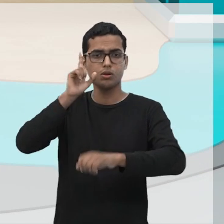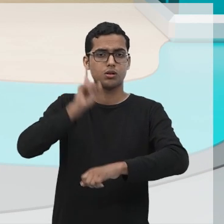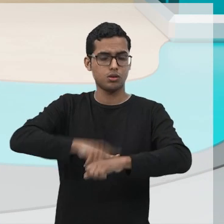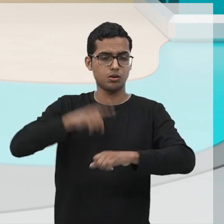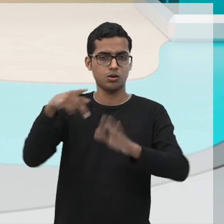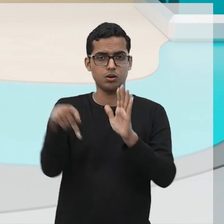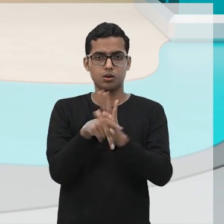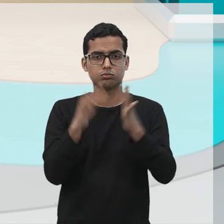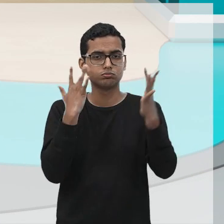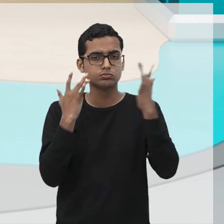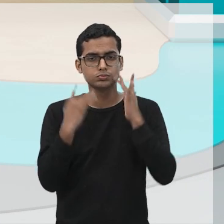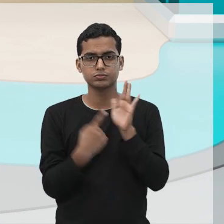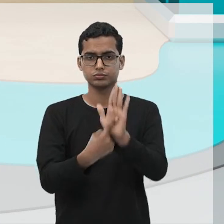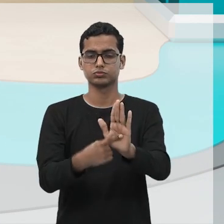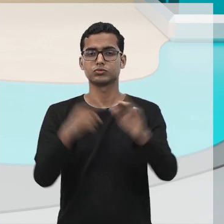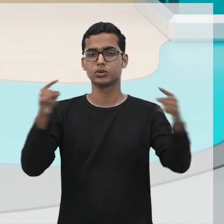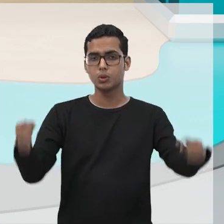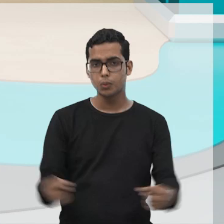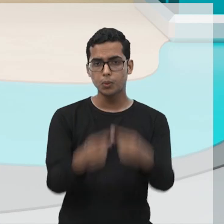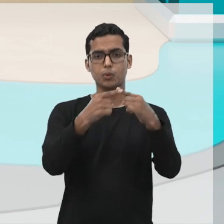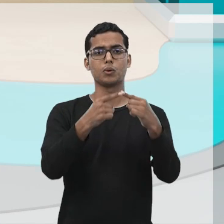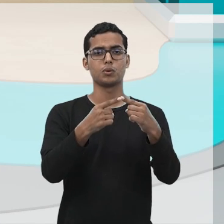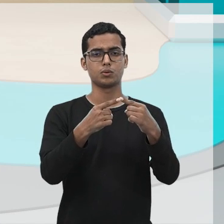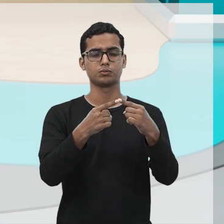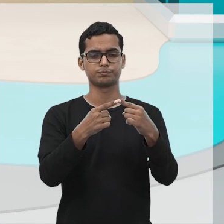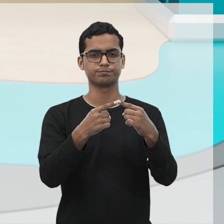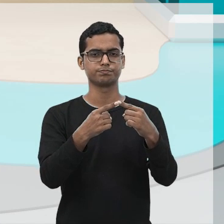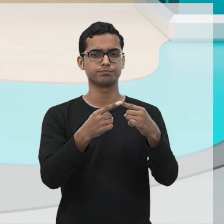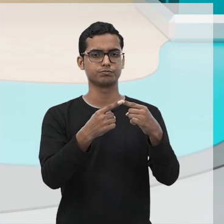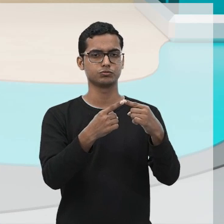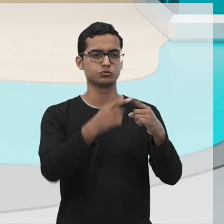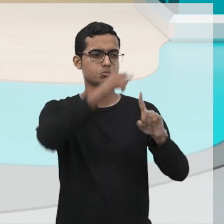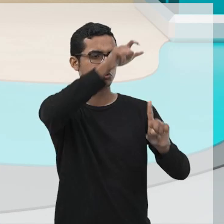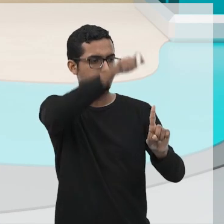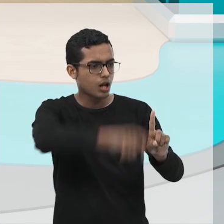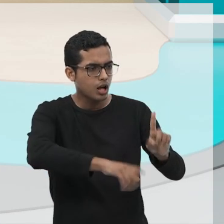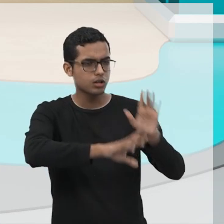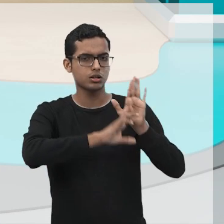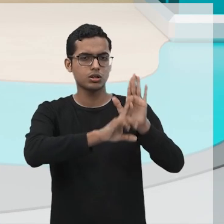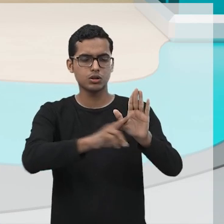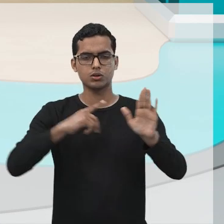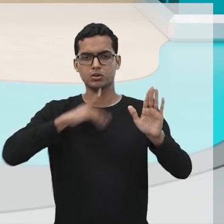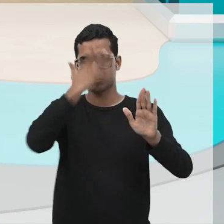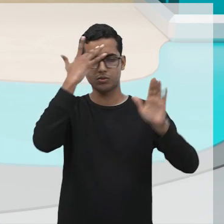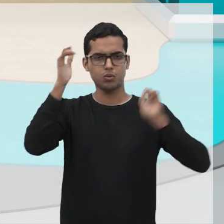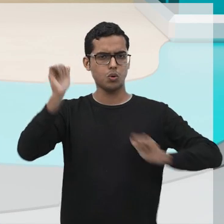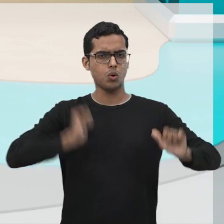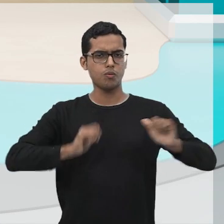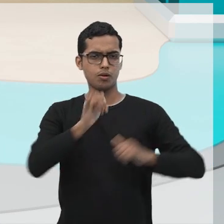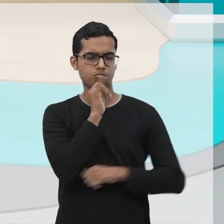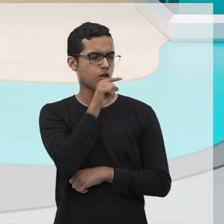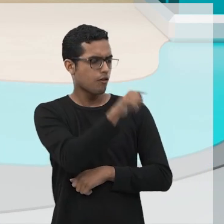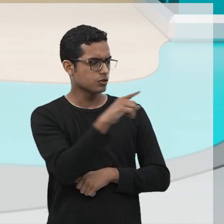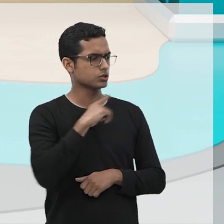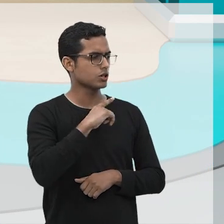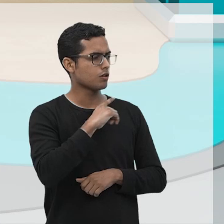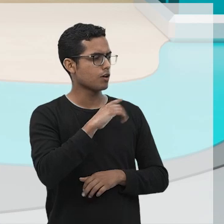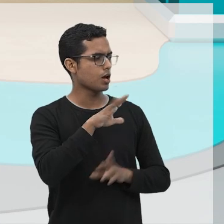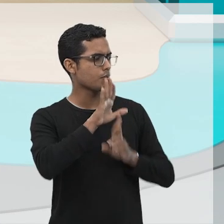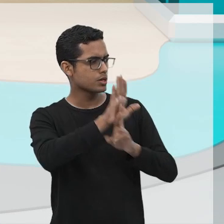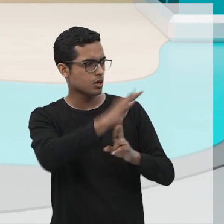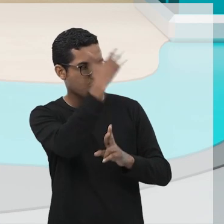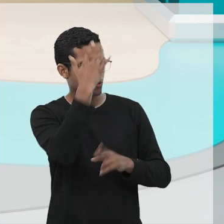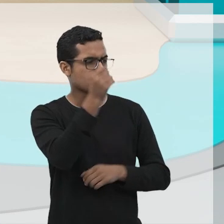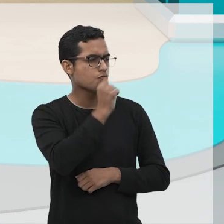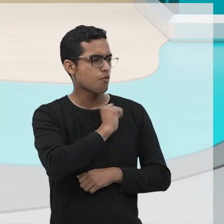Então, de acordo com o papel que ele dá para um ator, você vai representar um senhor mais velho